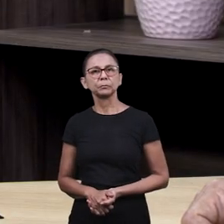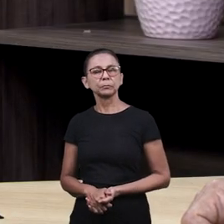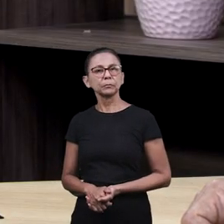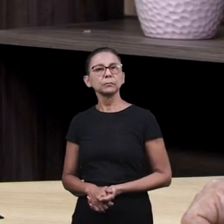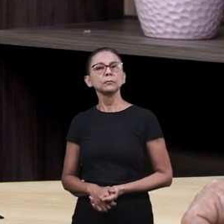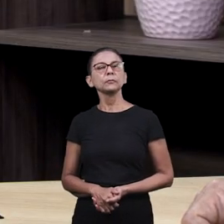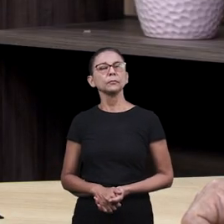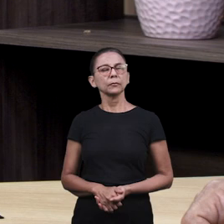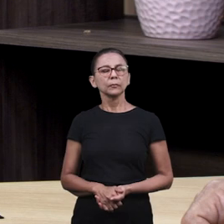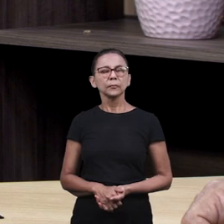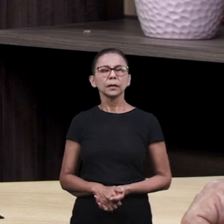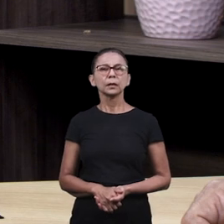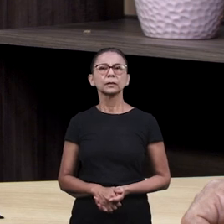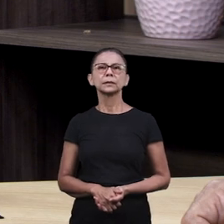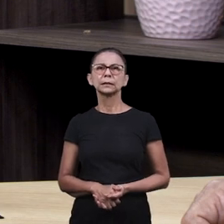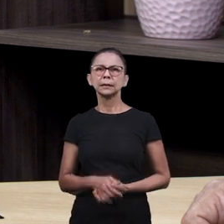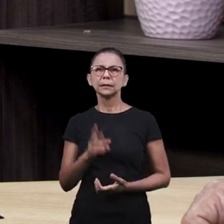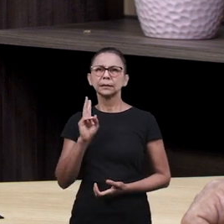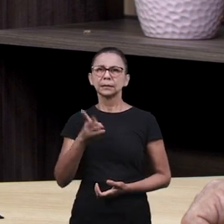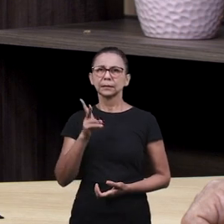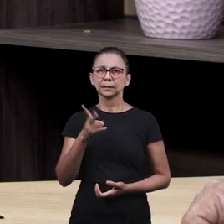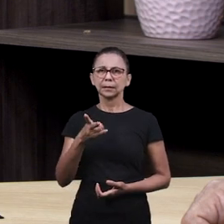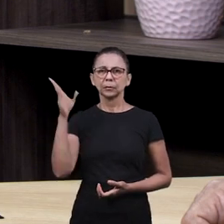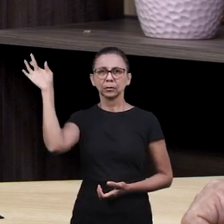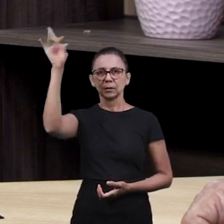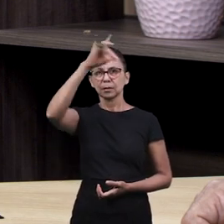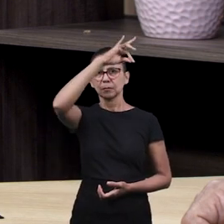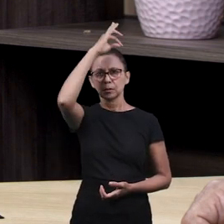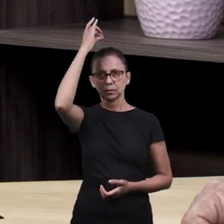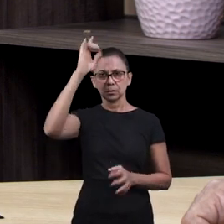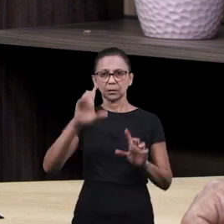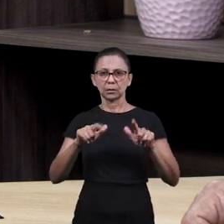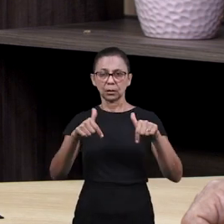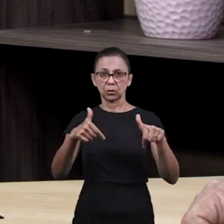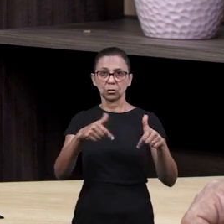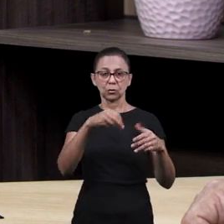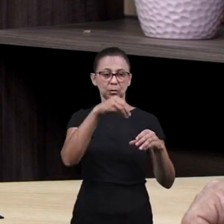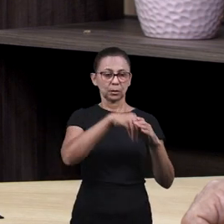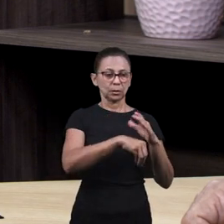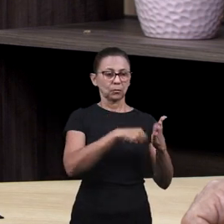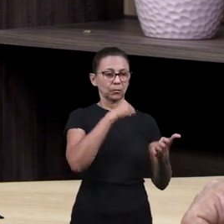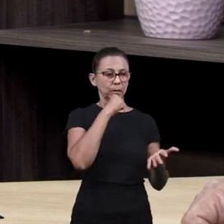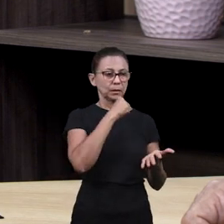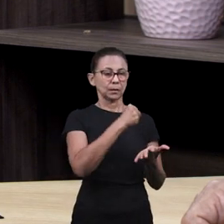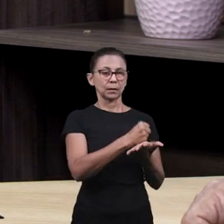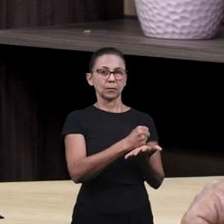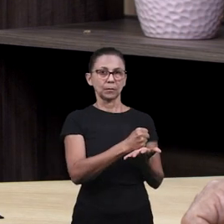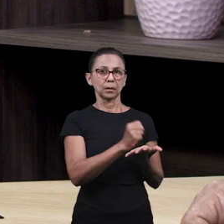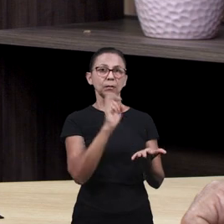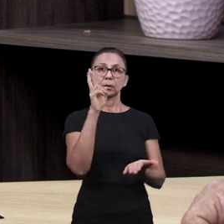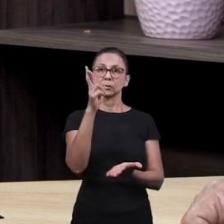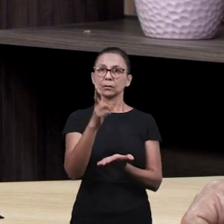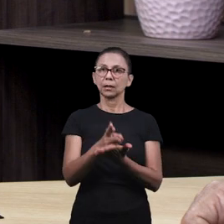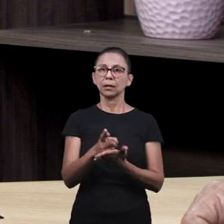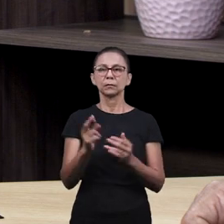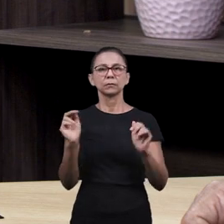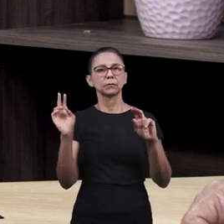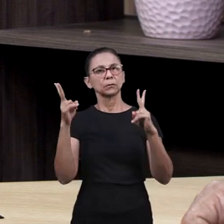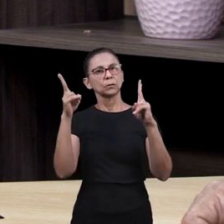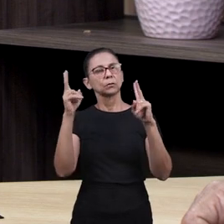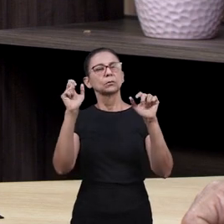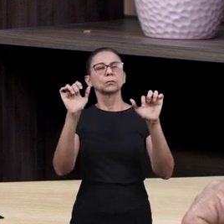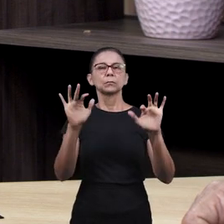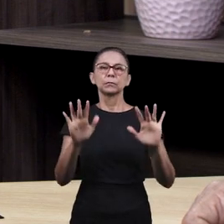nós, todas as vezes que o Espírito Santo de Deus agiu na palavra no Velho Testamento, resultaram em bênçãos,